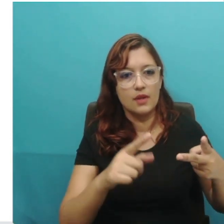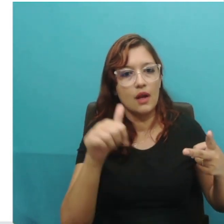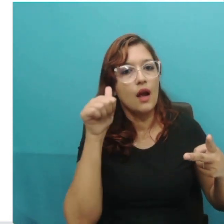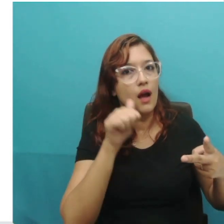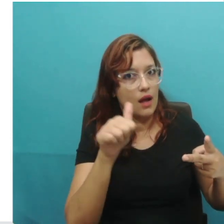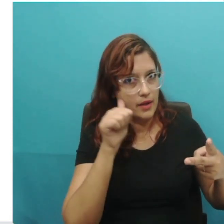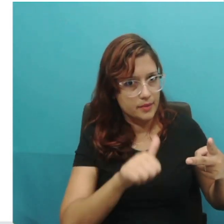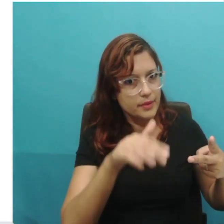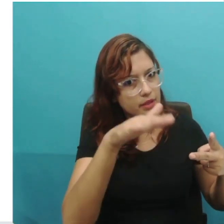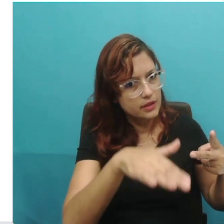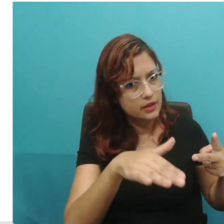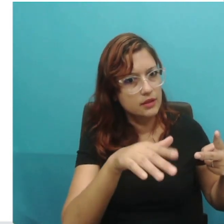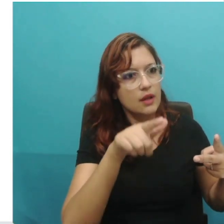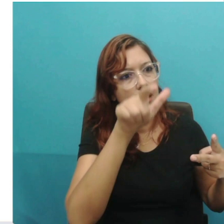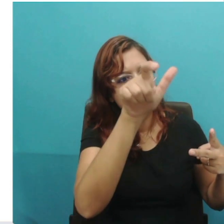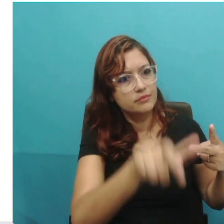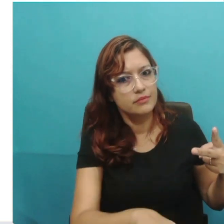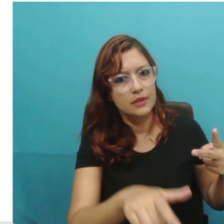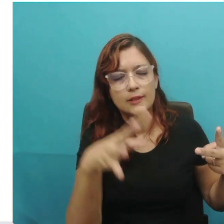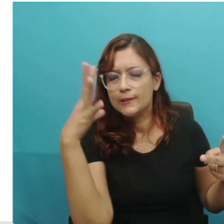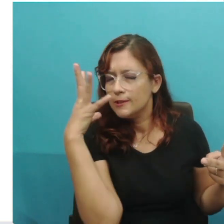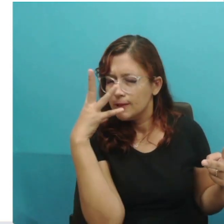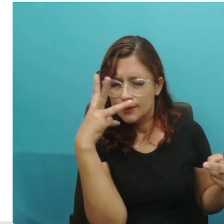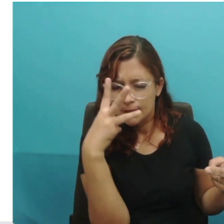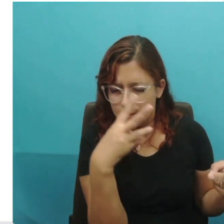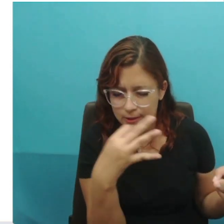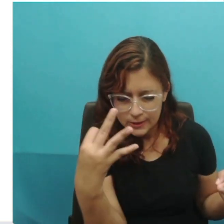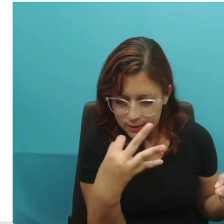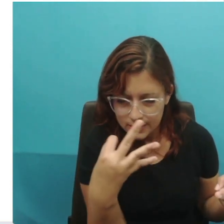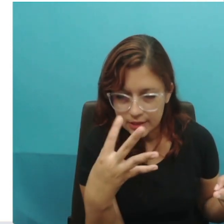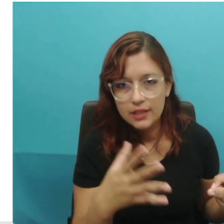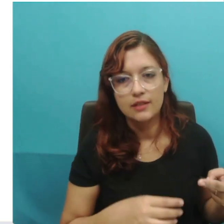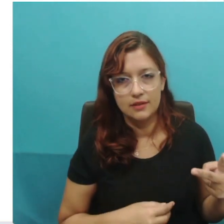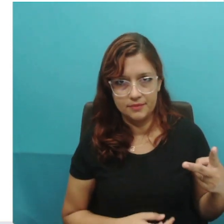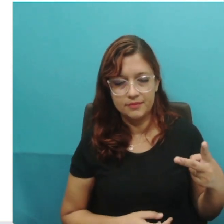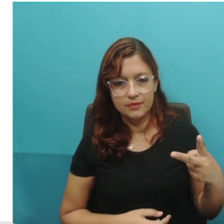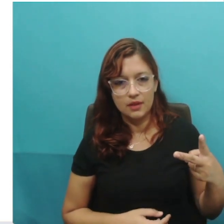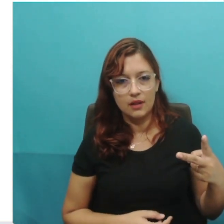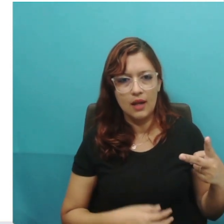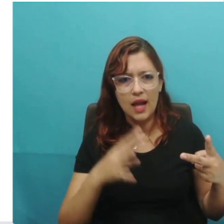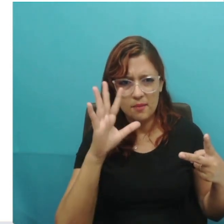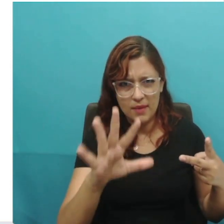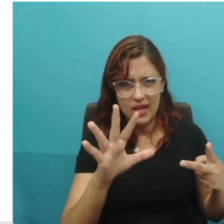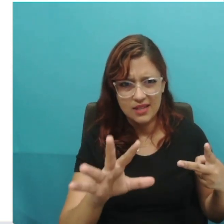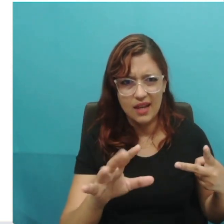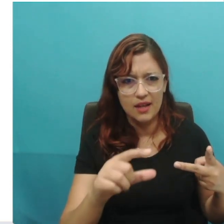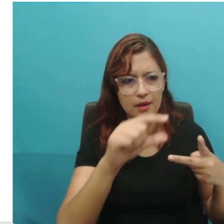E a segunda frase. A menina era muito linda.